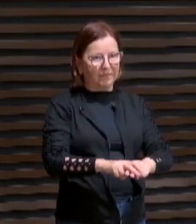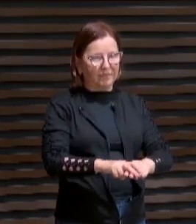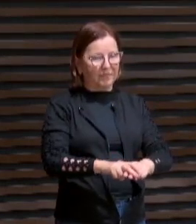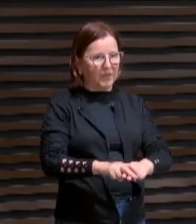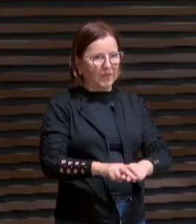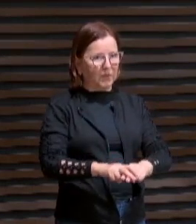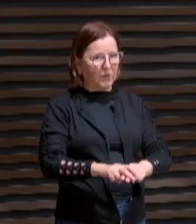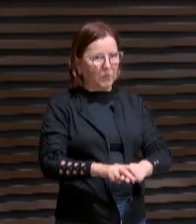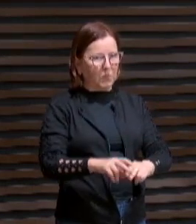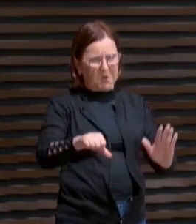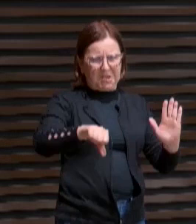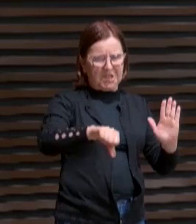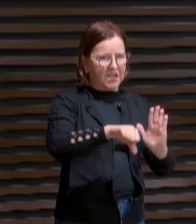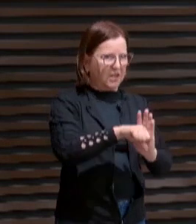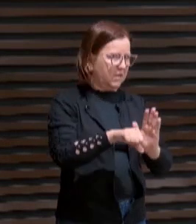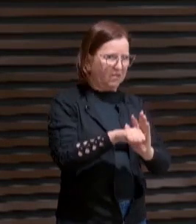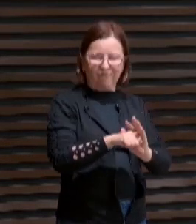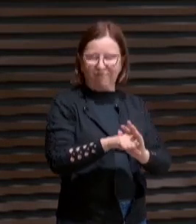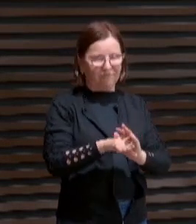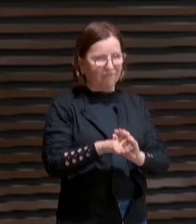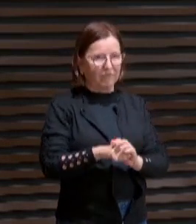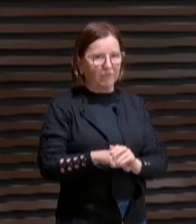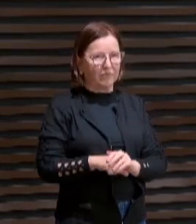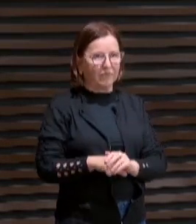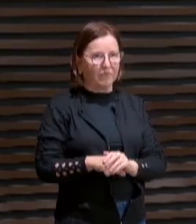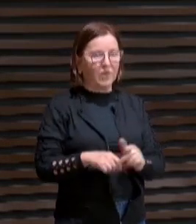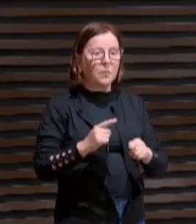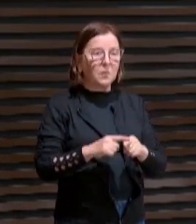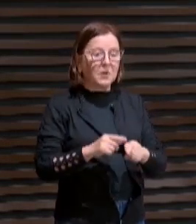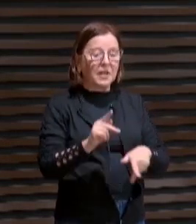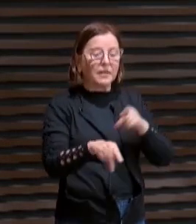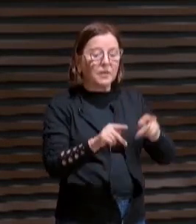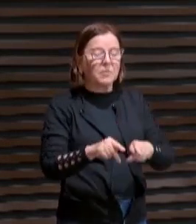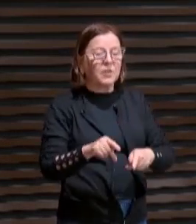os facínoras. Porque essa é uma preferência